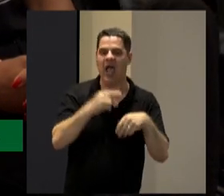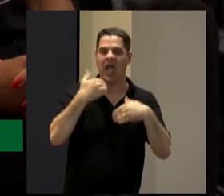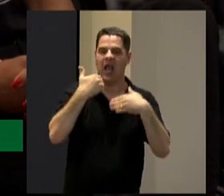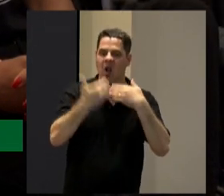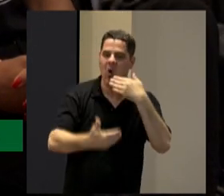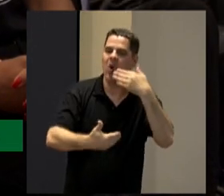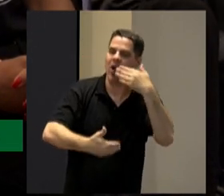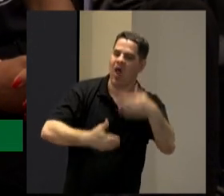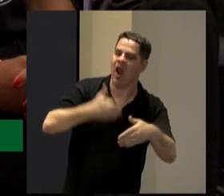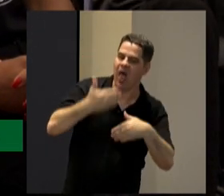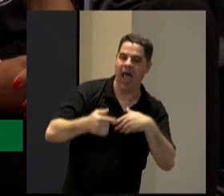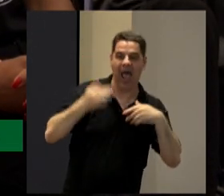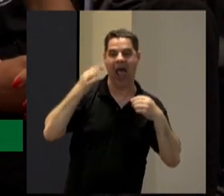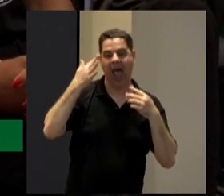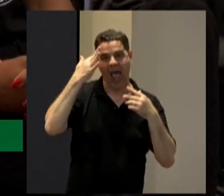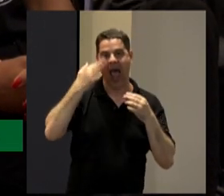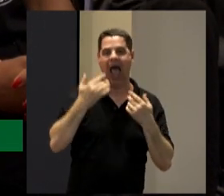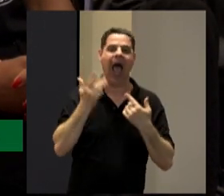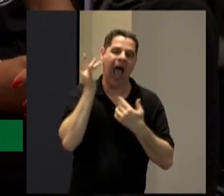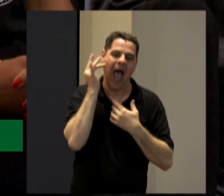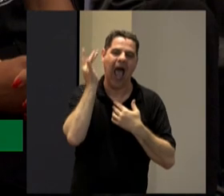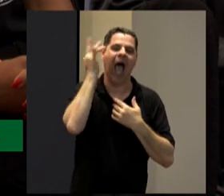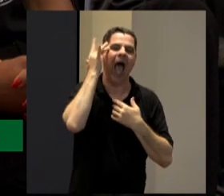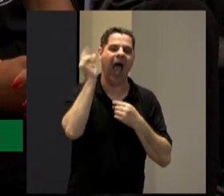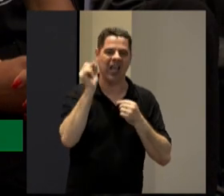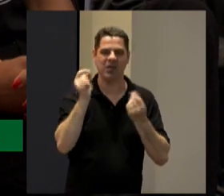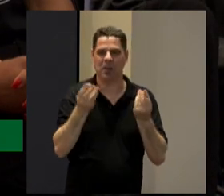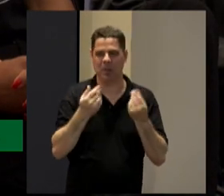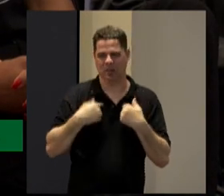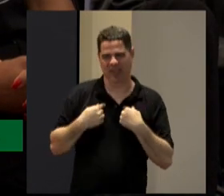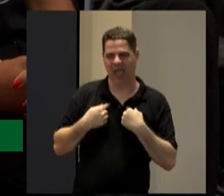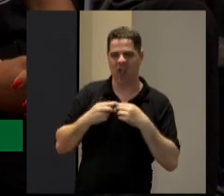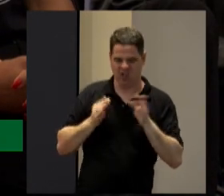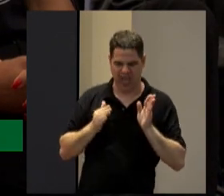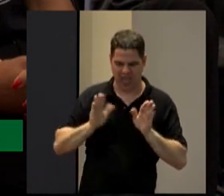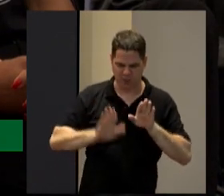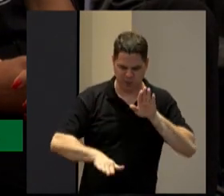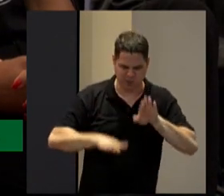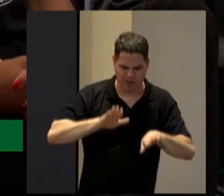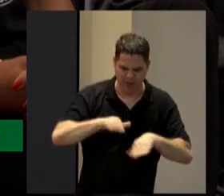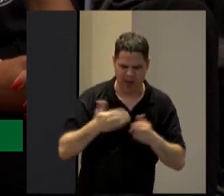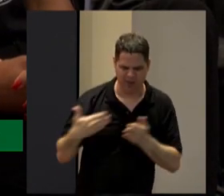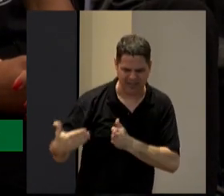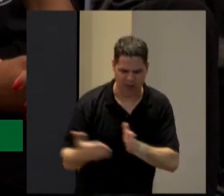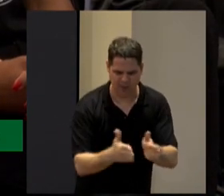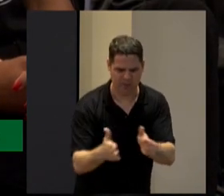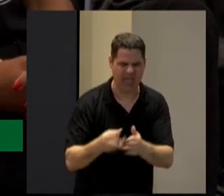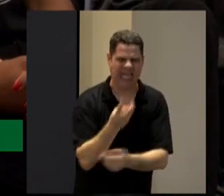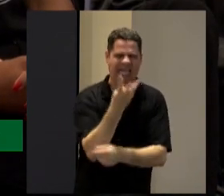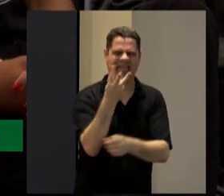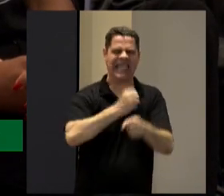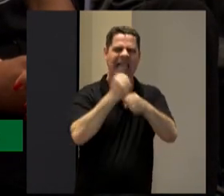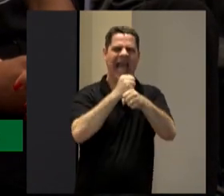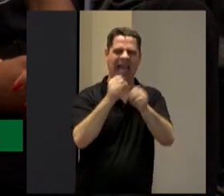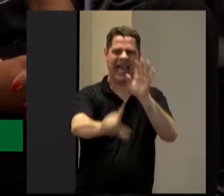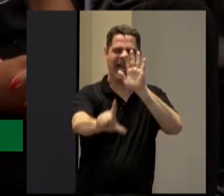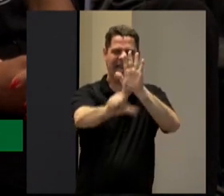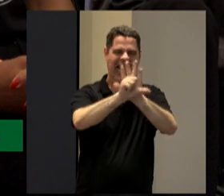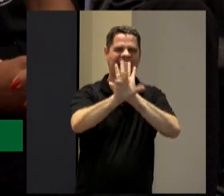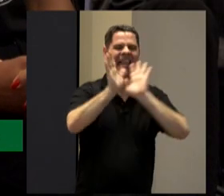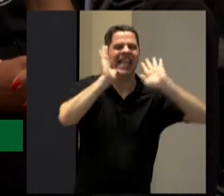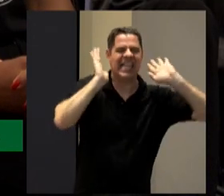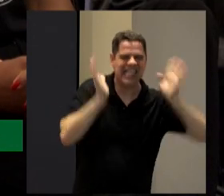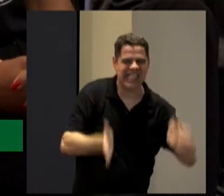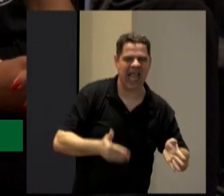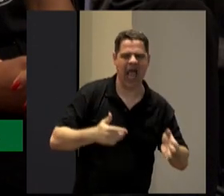gente entende ou acha que a gente já deu muitos passos, que a nossa lei já está aqui há 30 anos, que a gente